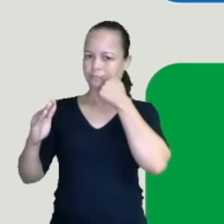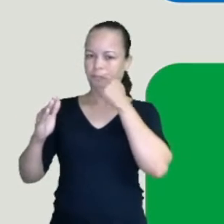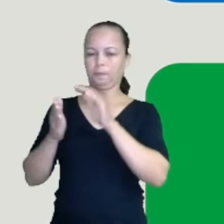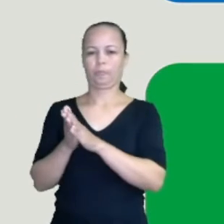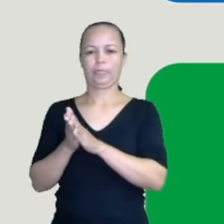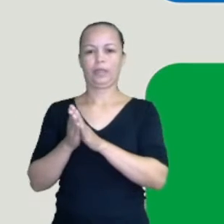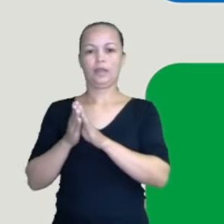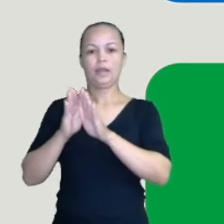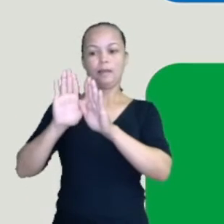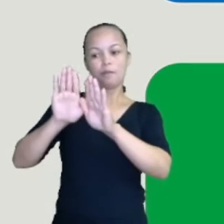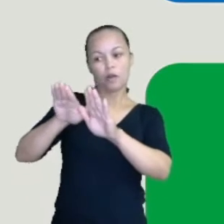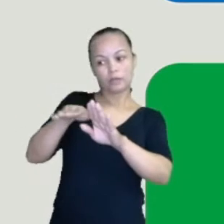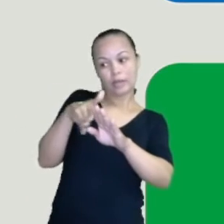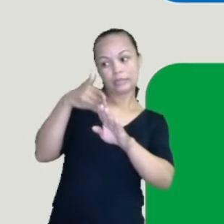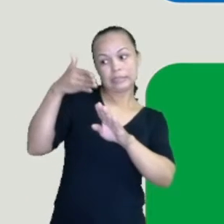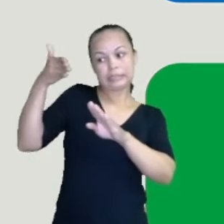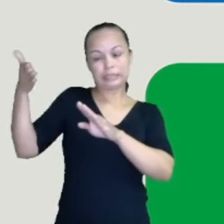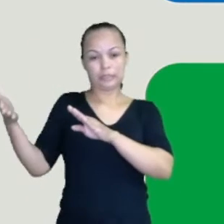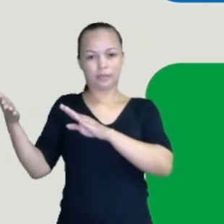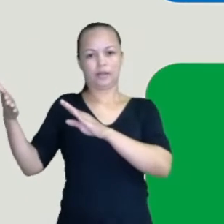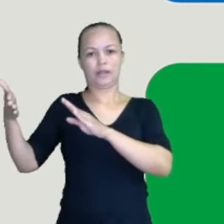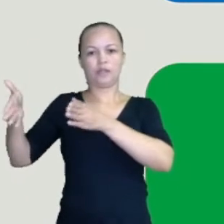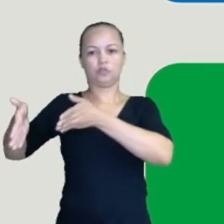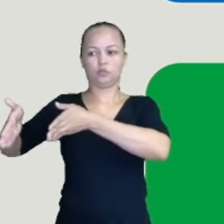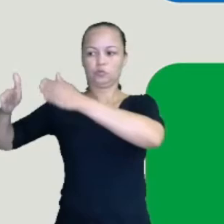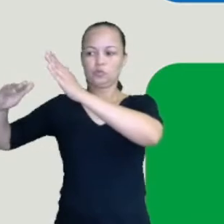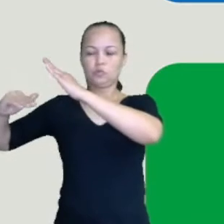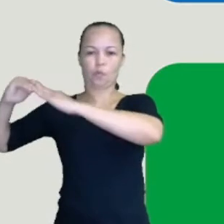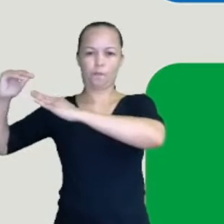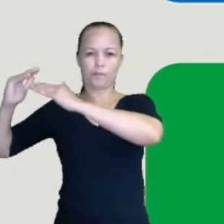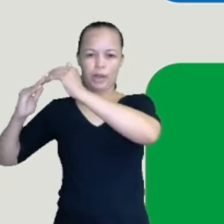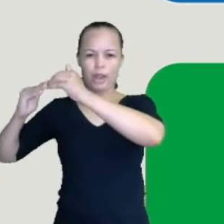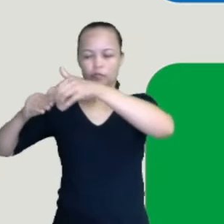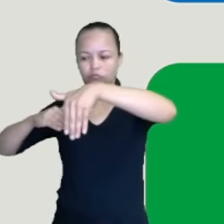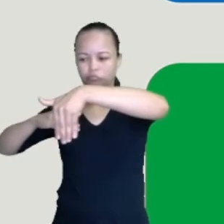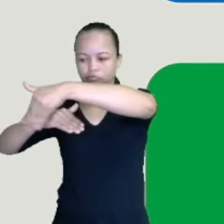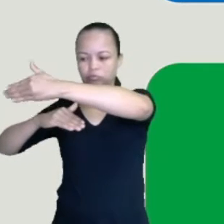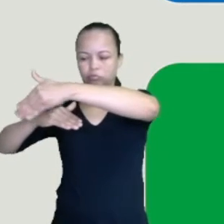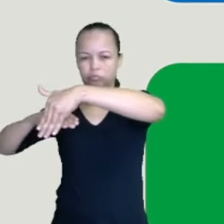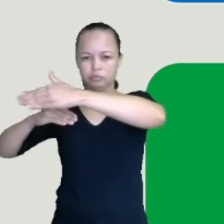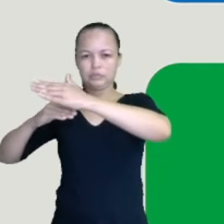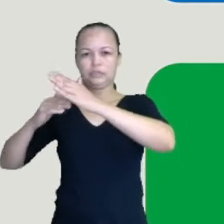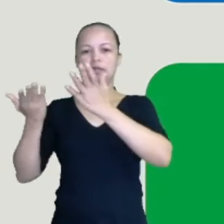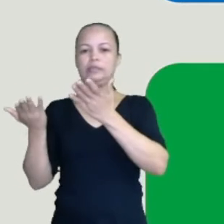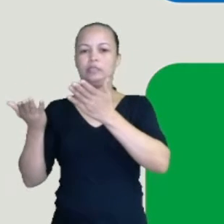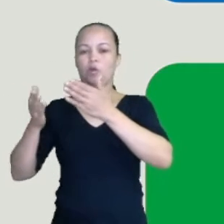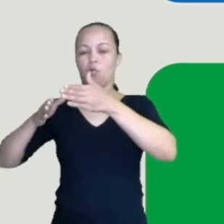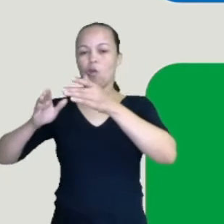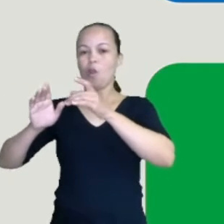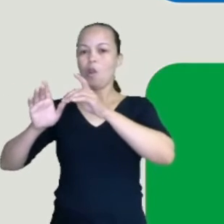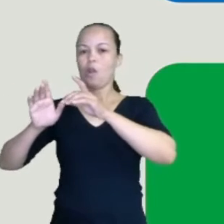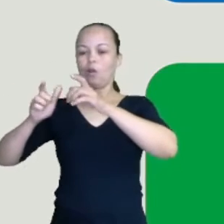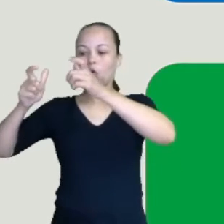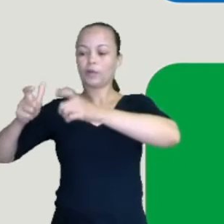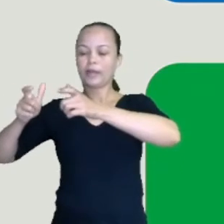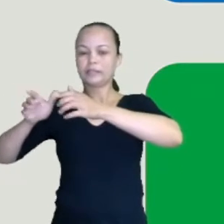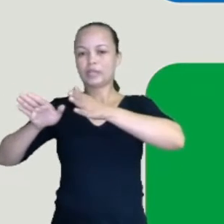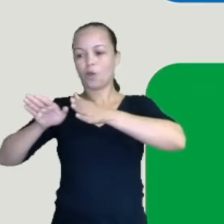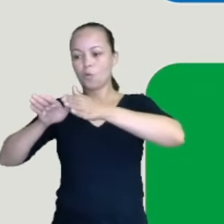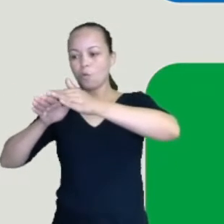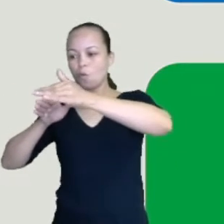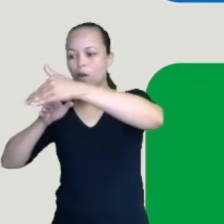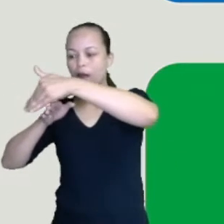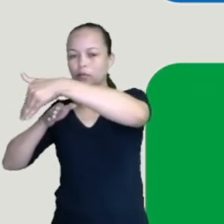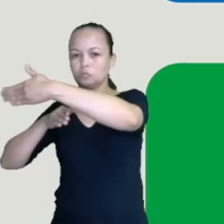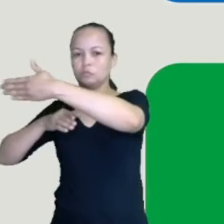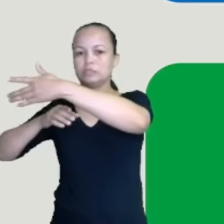lado direito do prédio desse quarteirão. Então, você vai localizar o lado direito